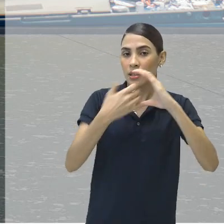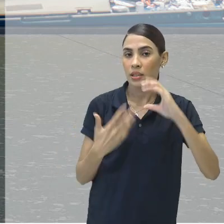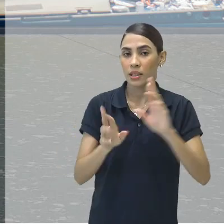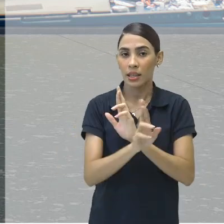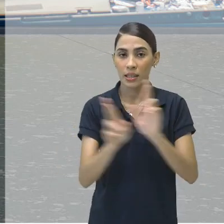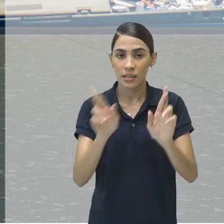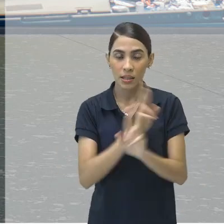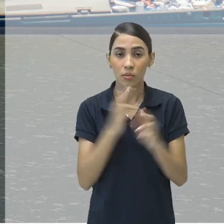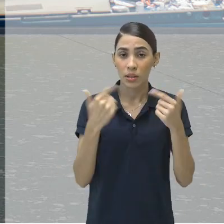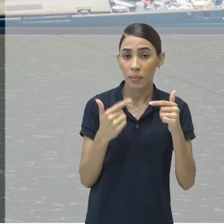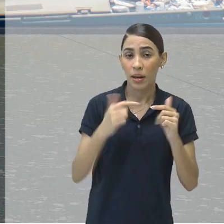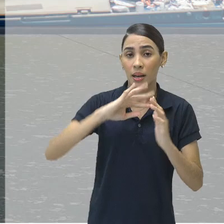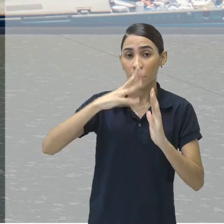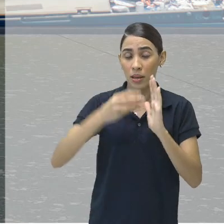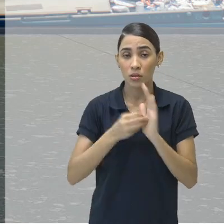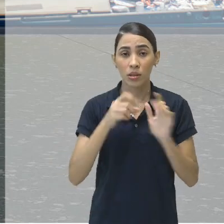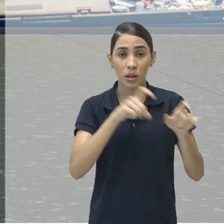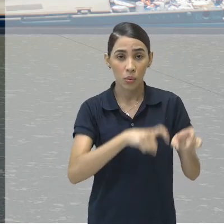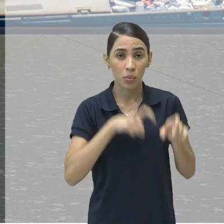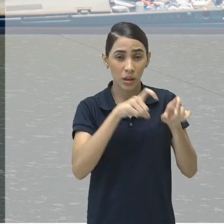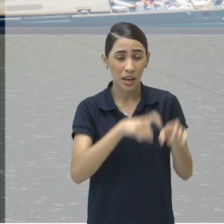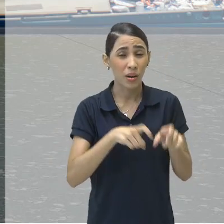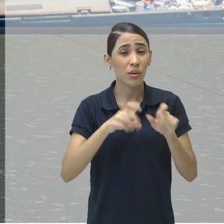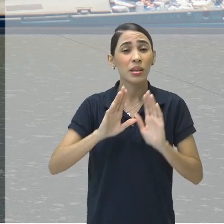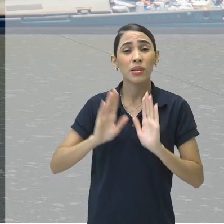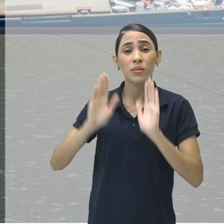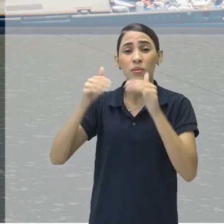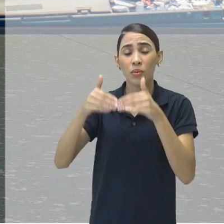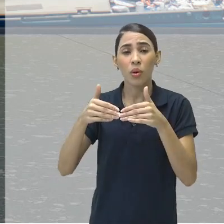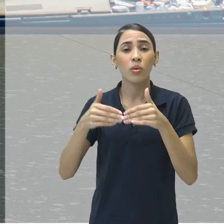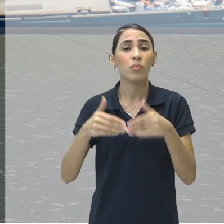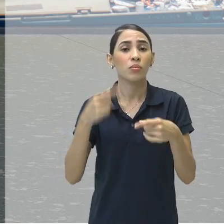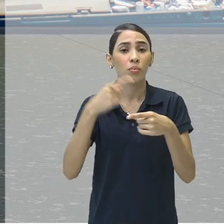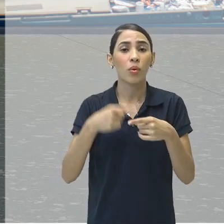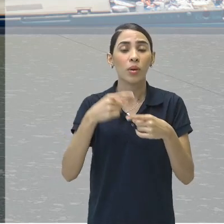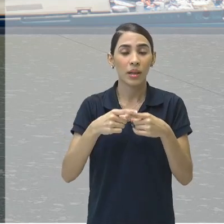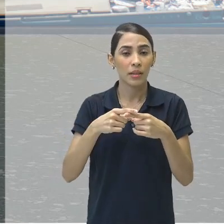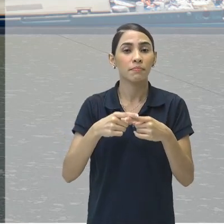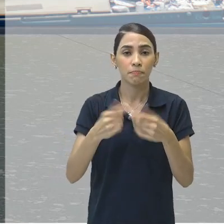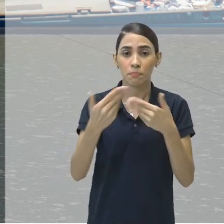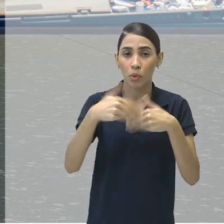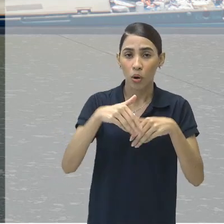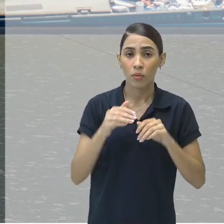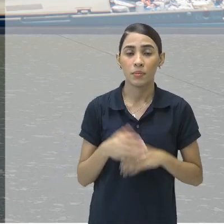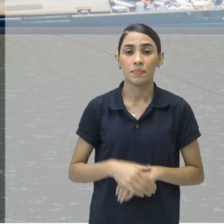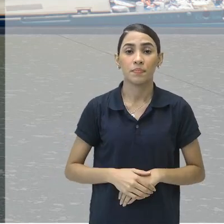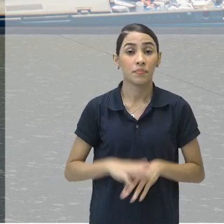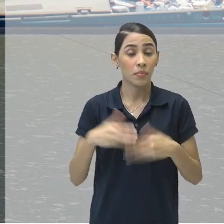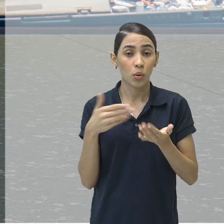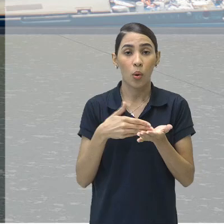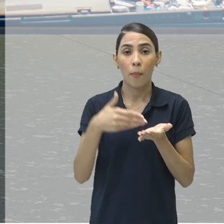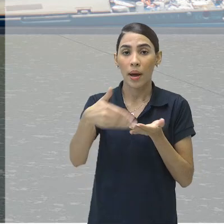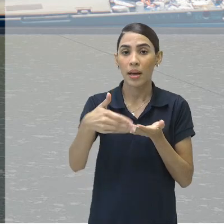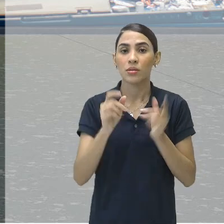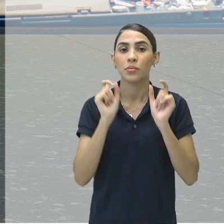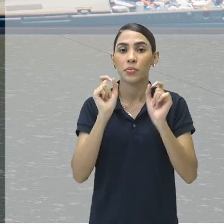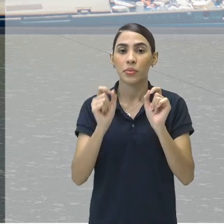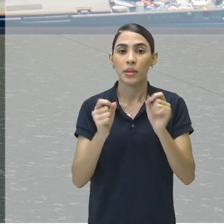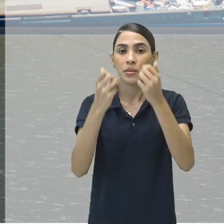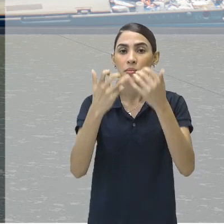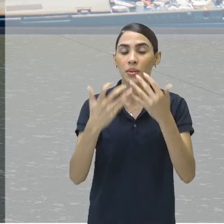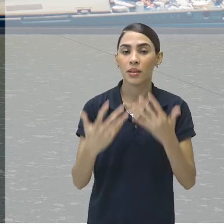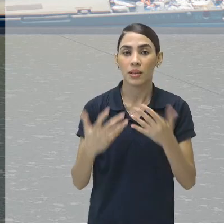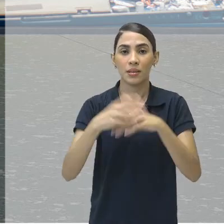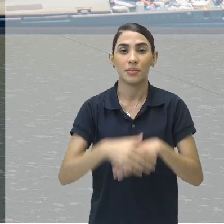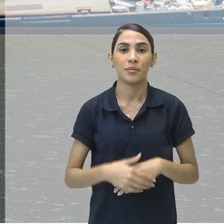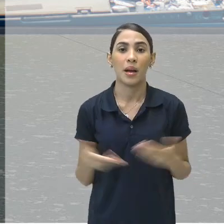relações de trabalho na Amazônia rural, em específico, porque estará presente na avaliação de vocês. E eu começo esse momento esclarecendo